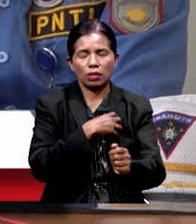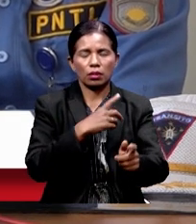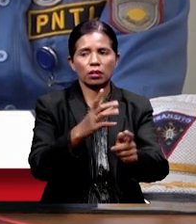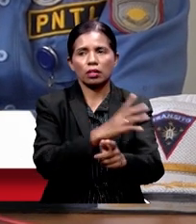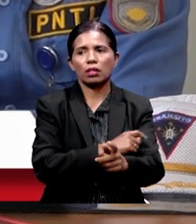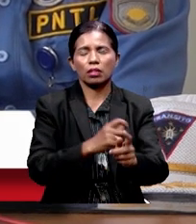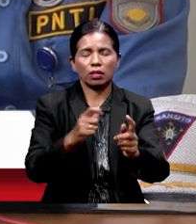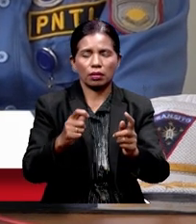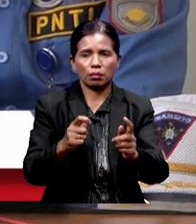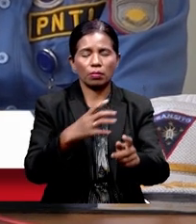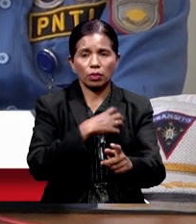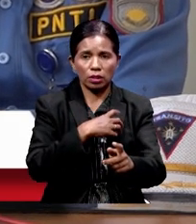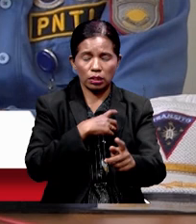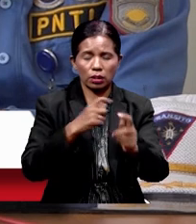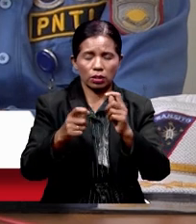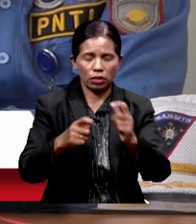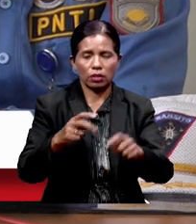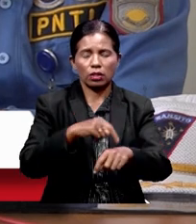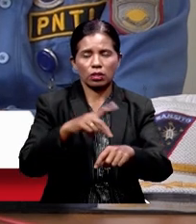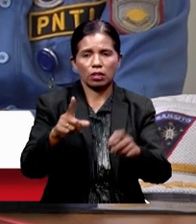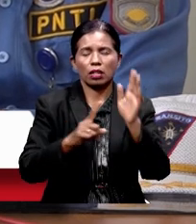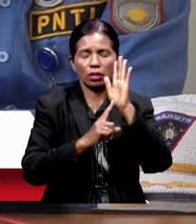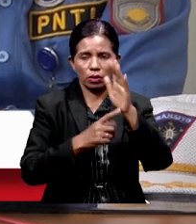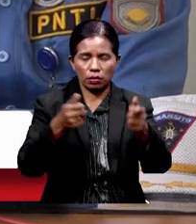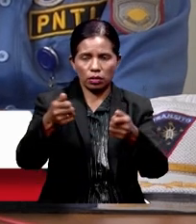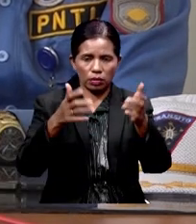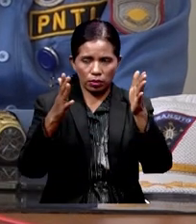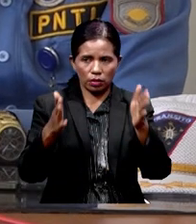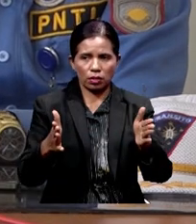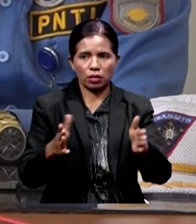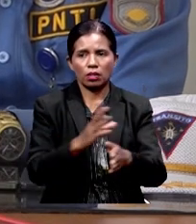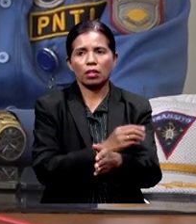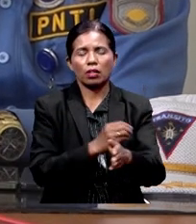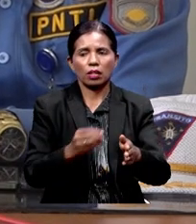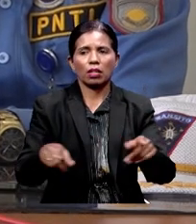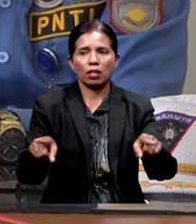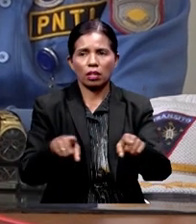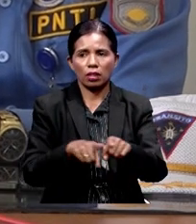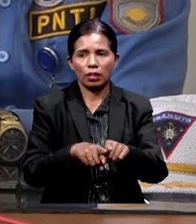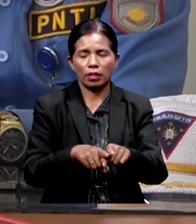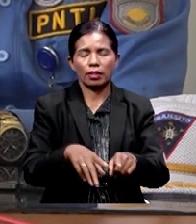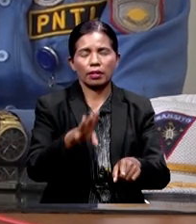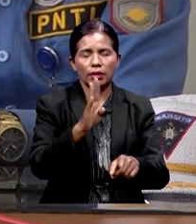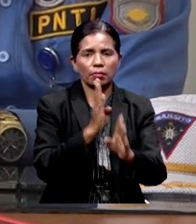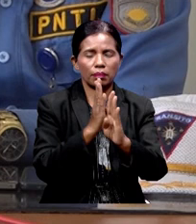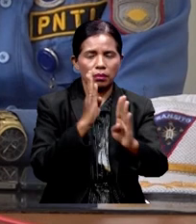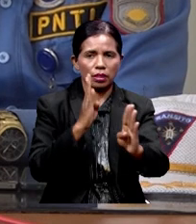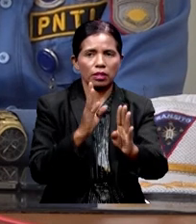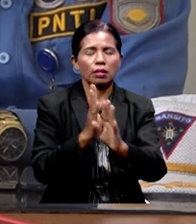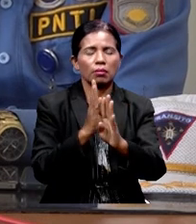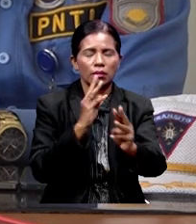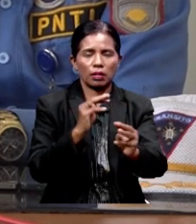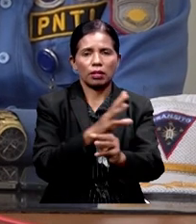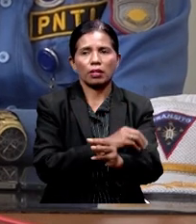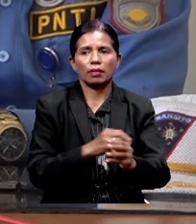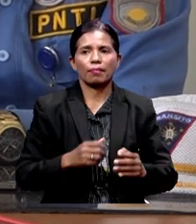Nacional, atova condutores para careta na em transportes públicos, anessambus, microled, no transportes mistos